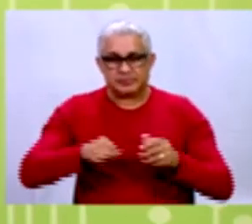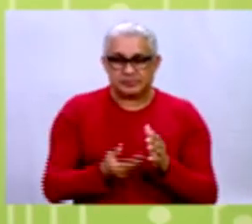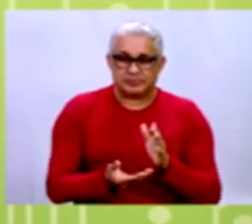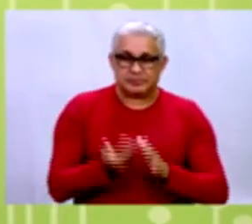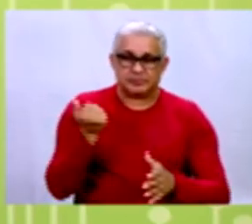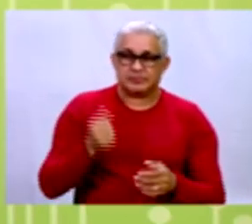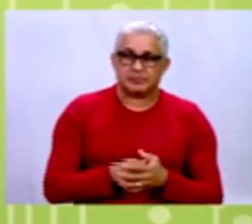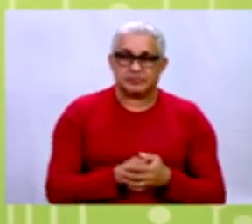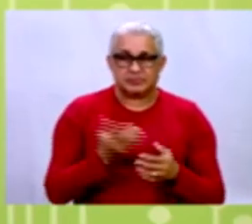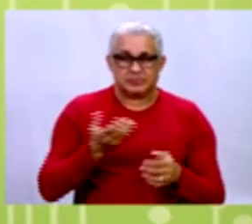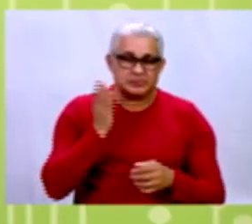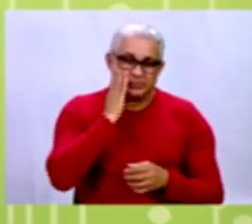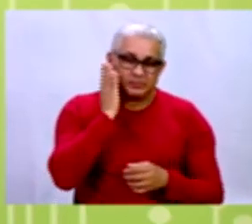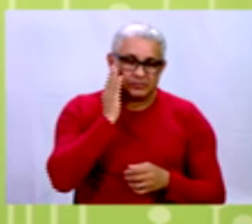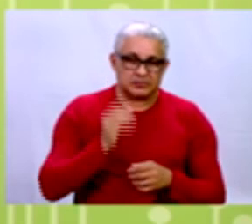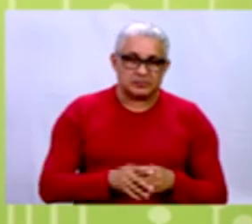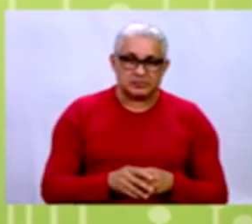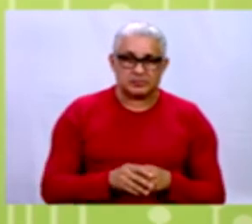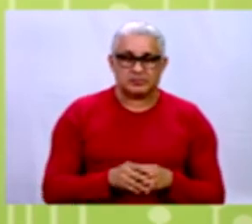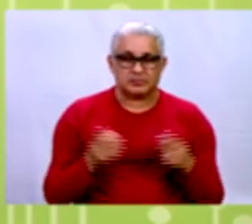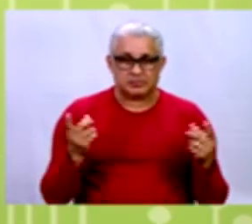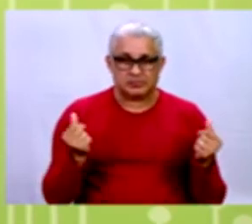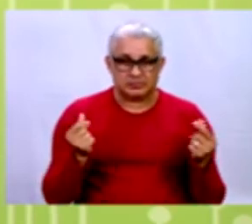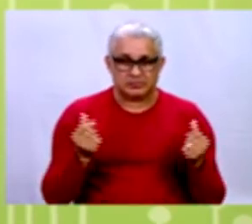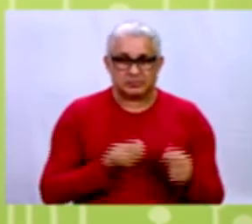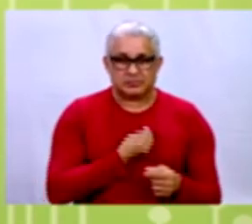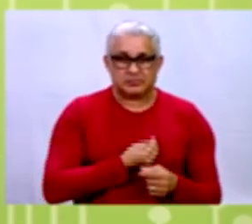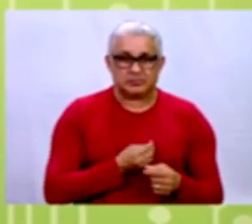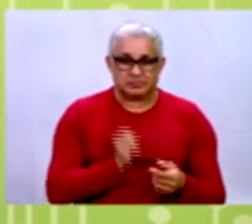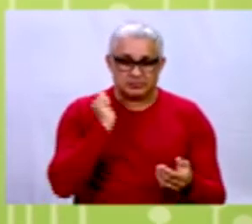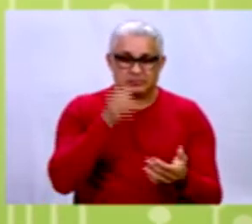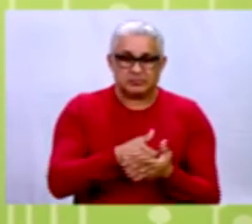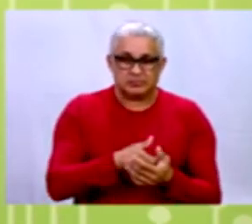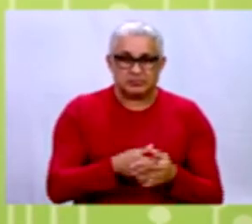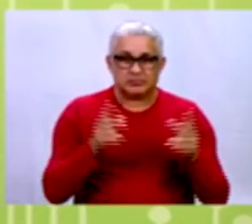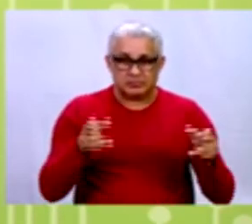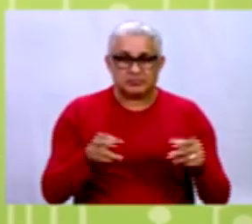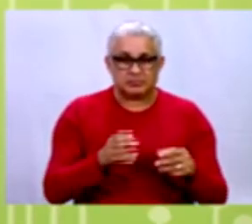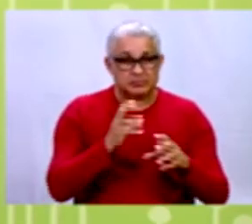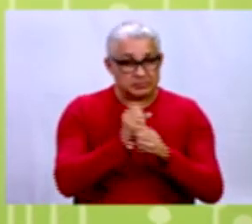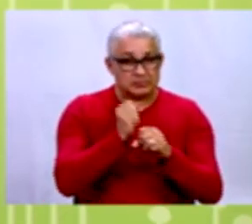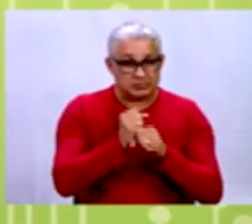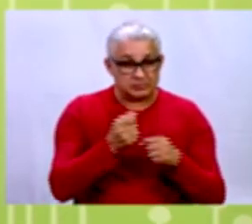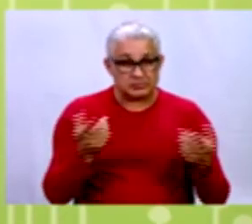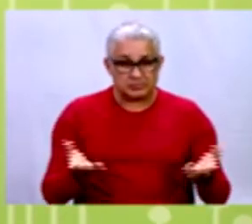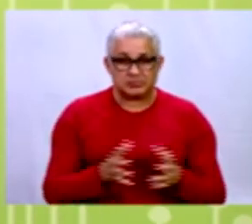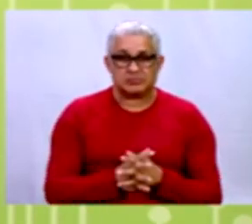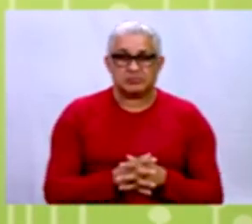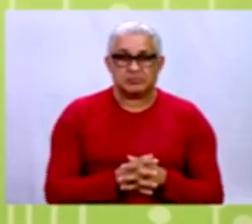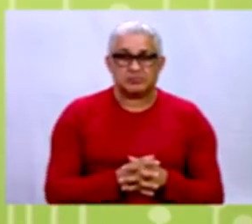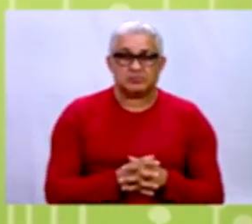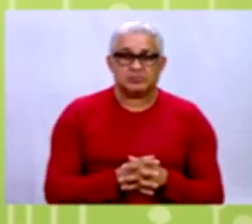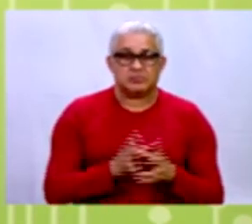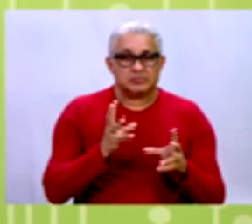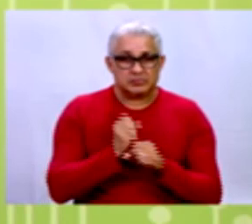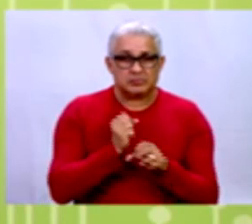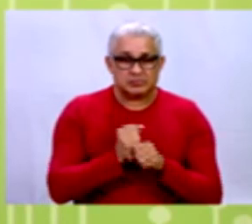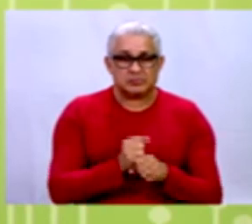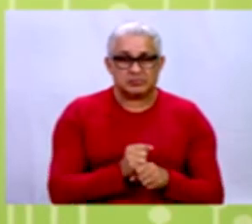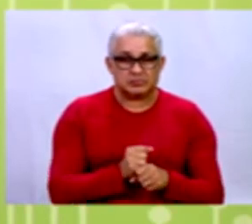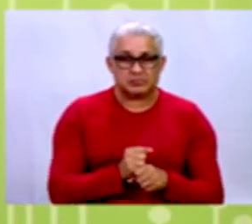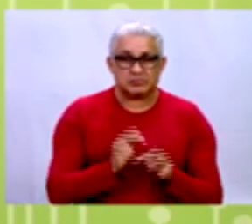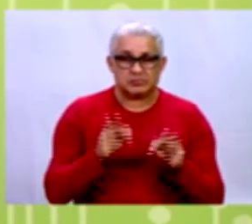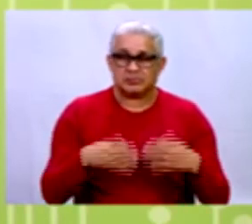saber o valor presente, que seria o valor à vista, é exatamente esse cálculo que a gente vai fazer. O cálculo que a gente acabou de fazer